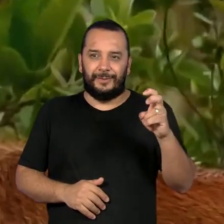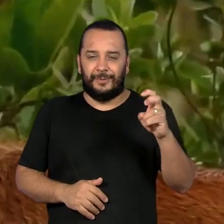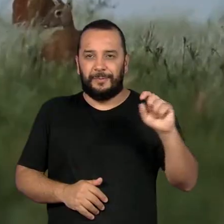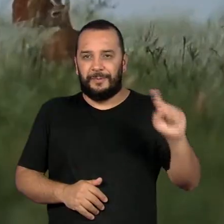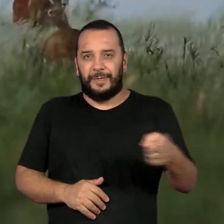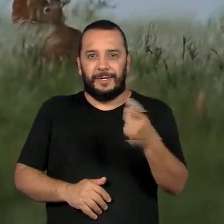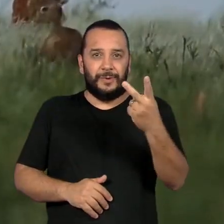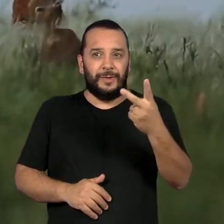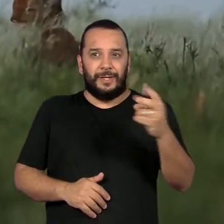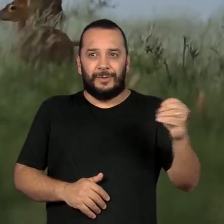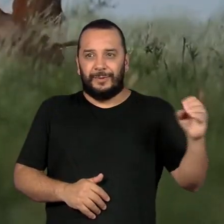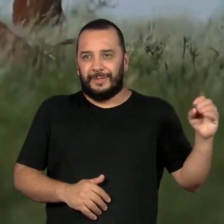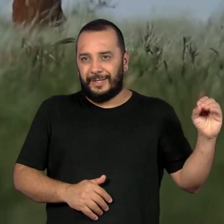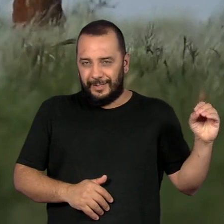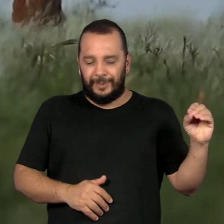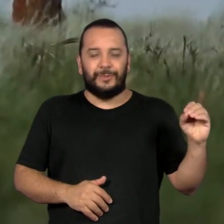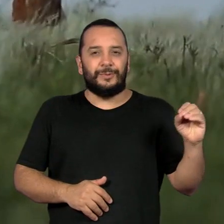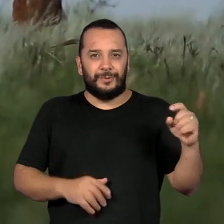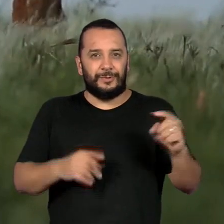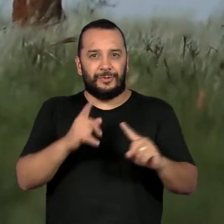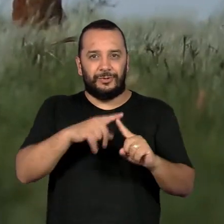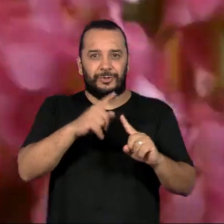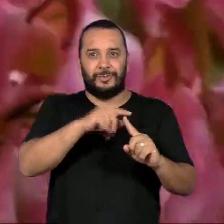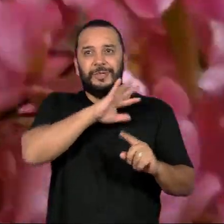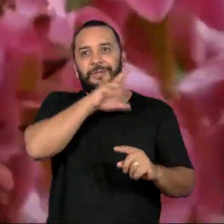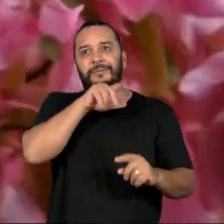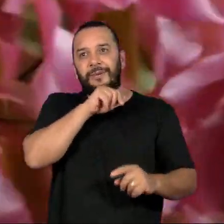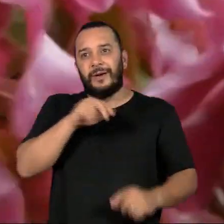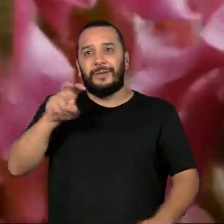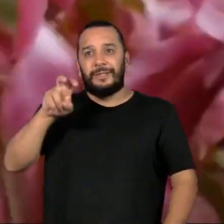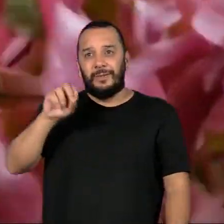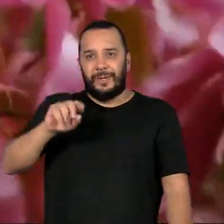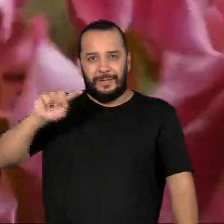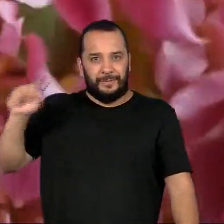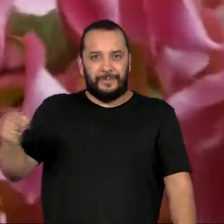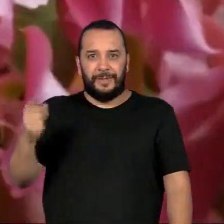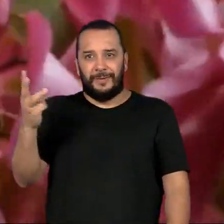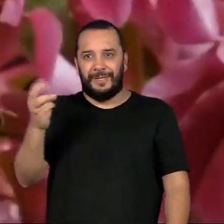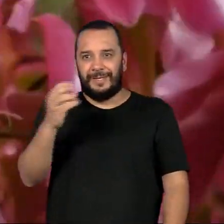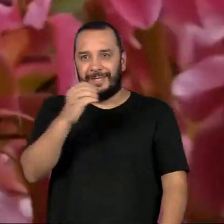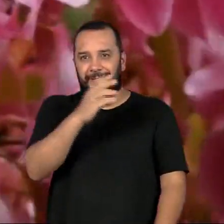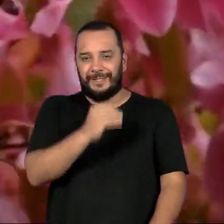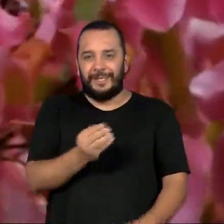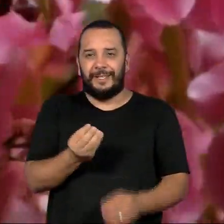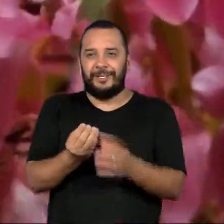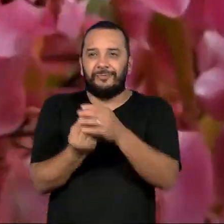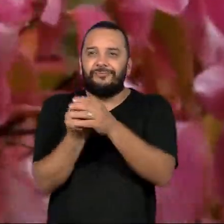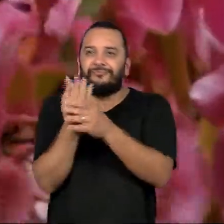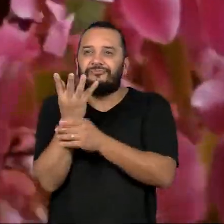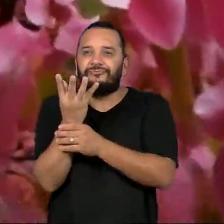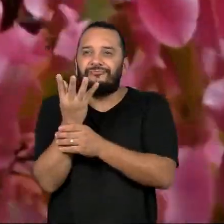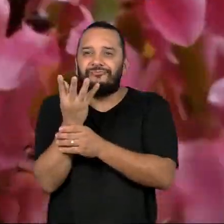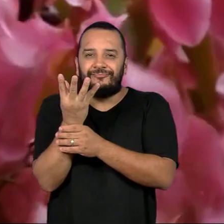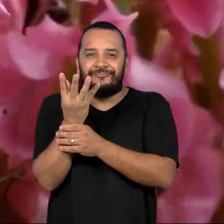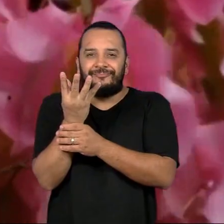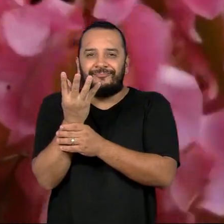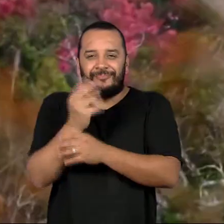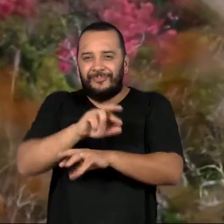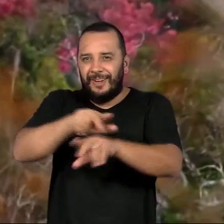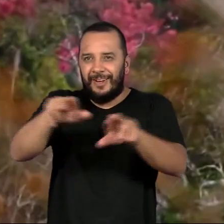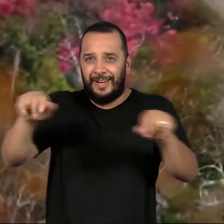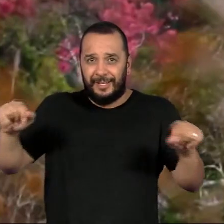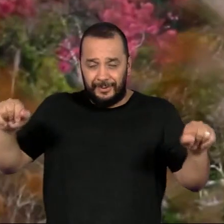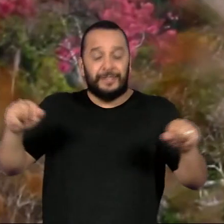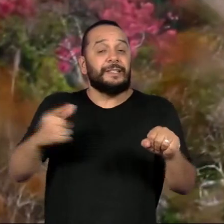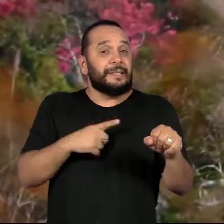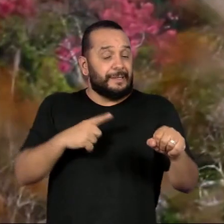125.200 espécies de animais e 50.300 de plantas. O número de espécies avaliadas aumentou na lista